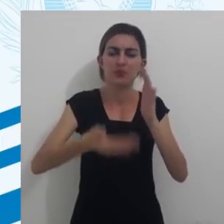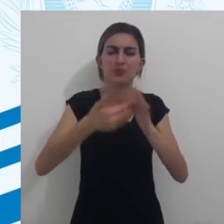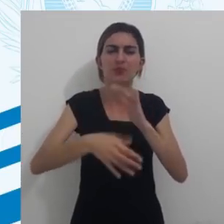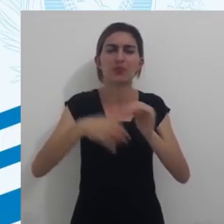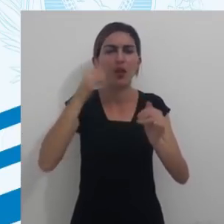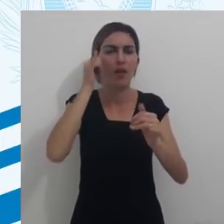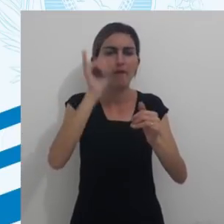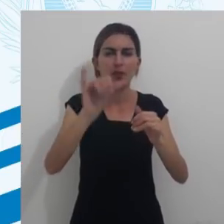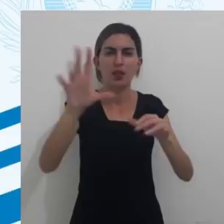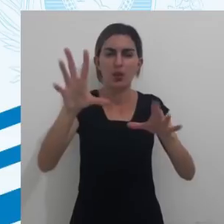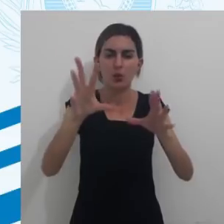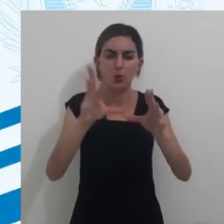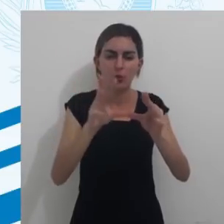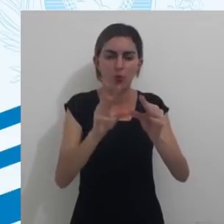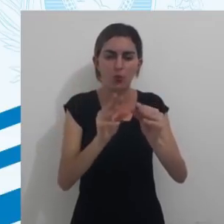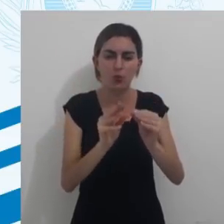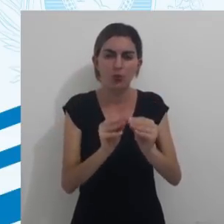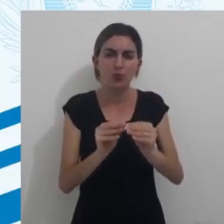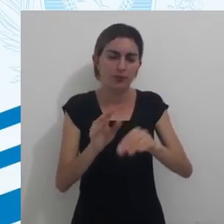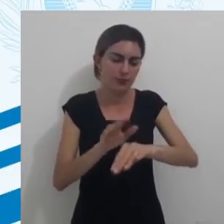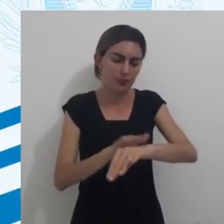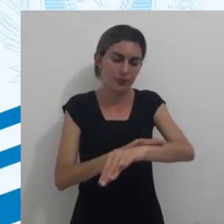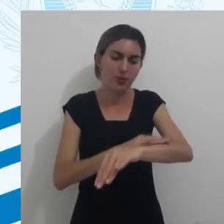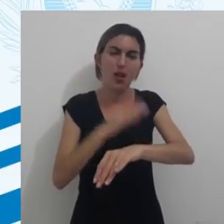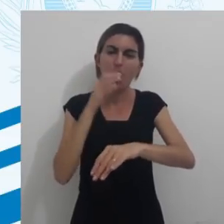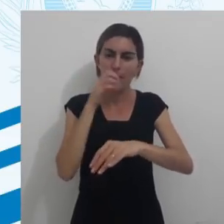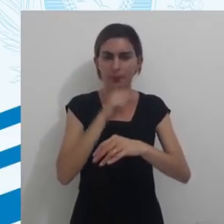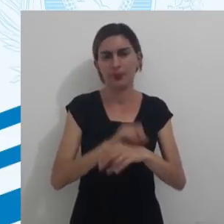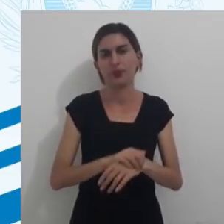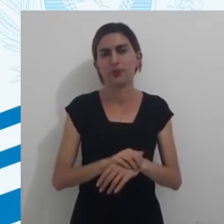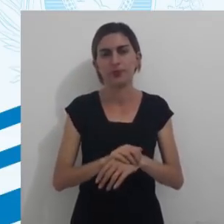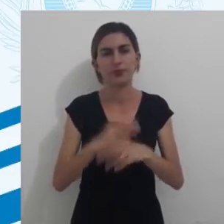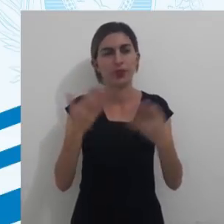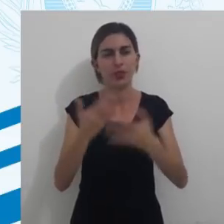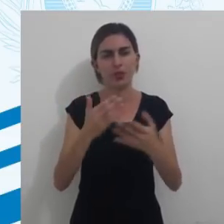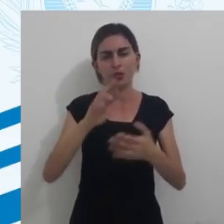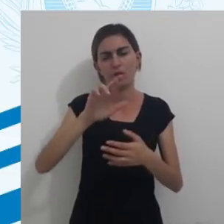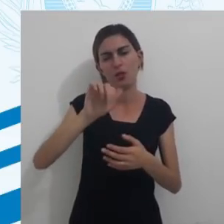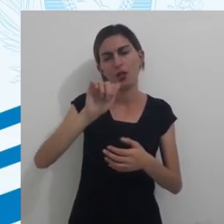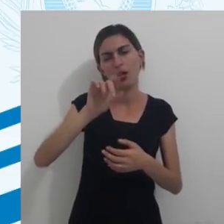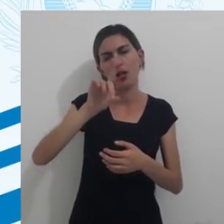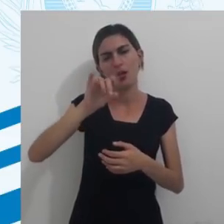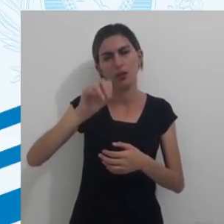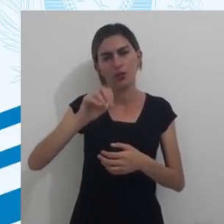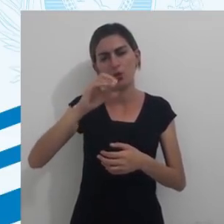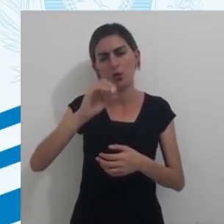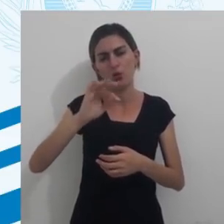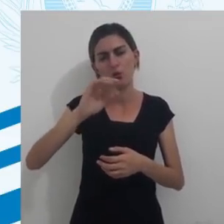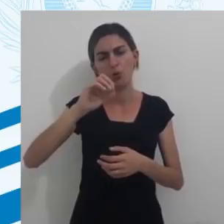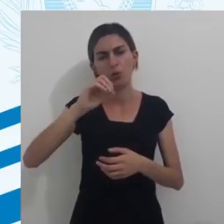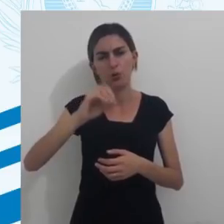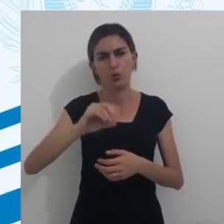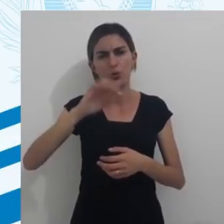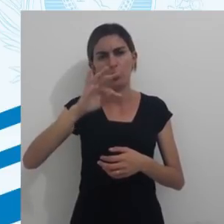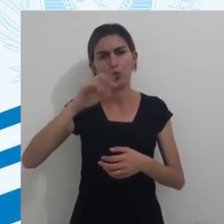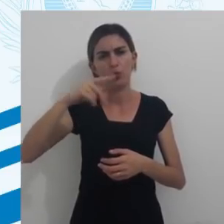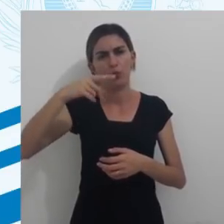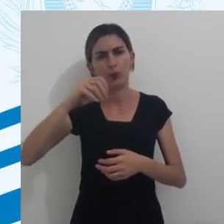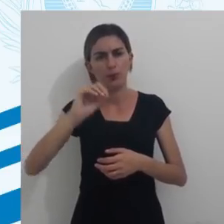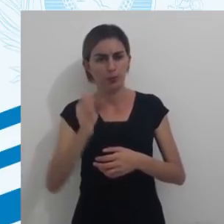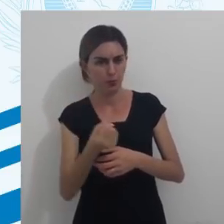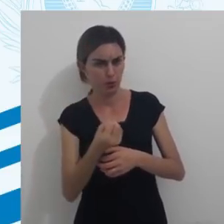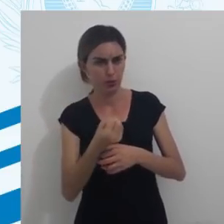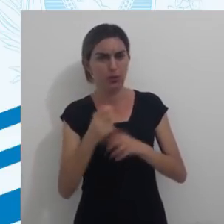uma cauterização superficial. Bora falar agora sobre radioisótopos. Existem terapias